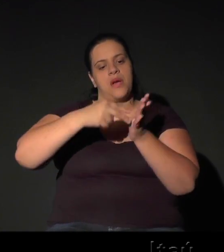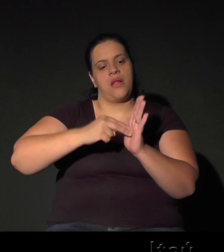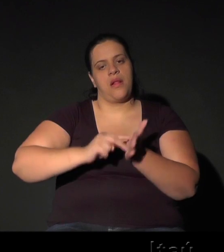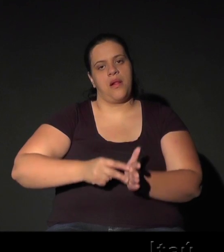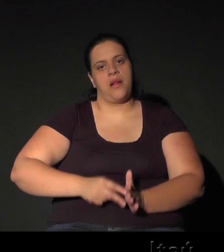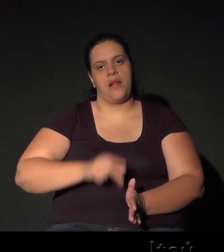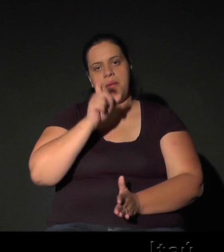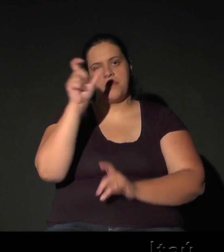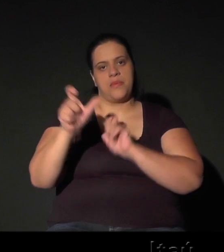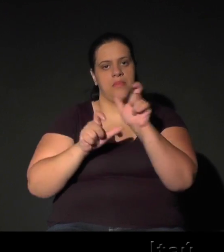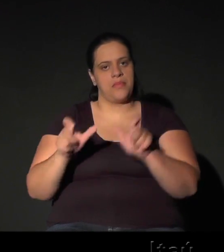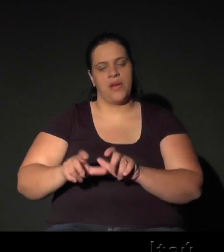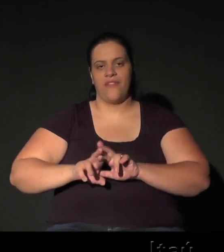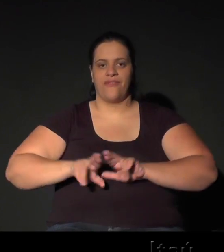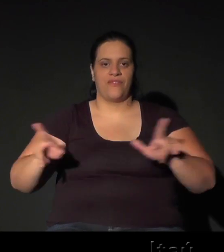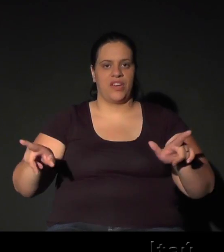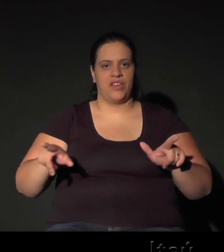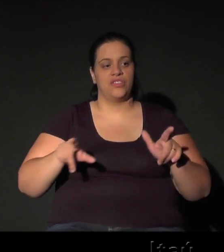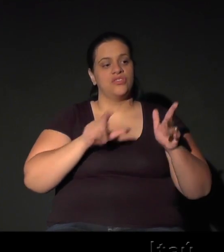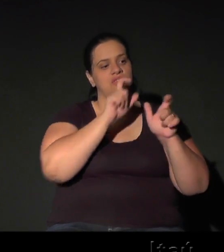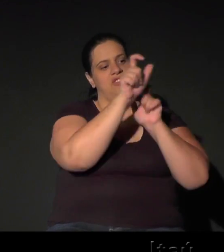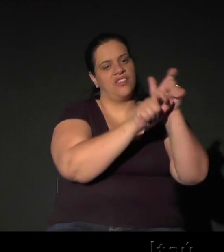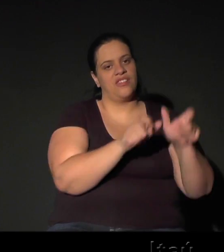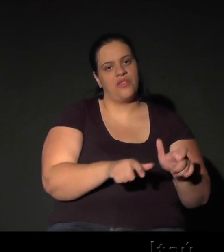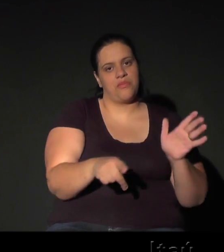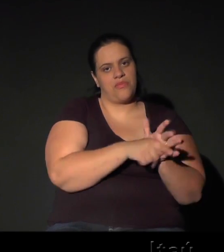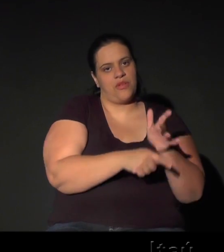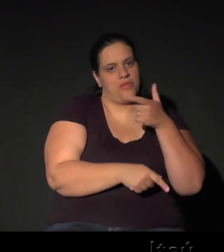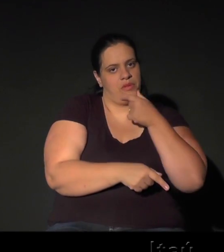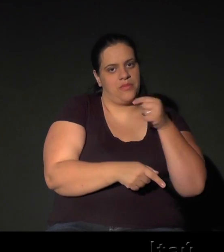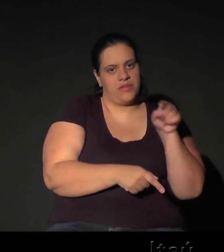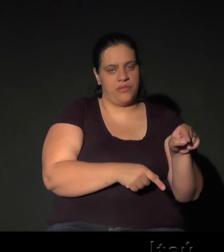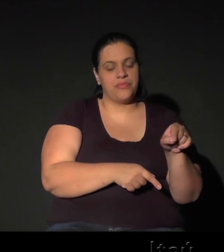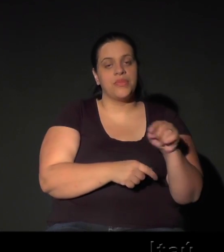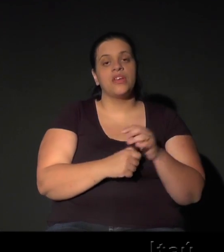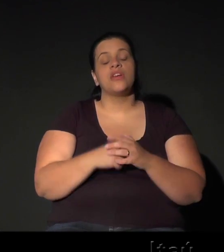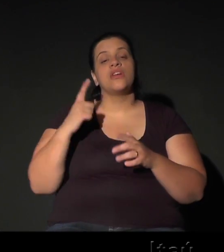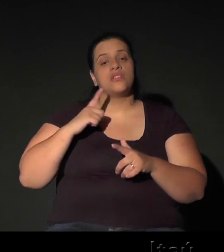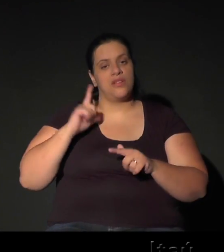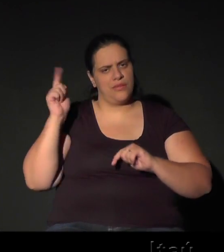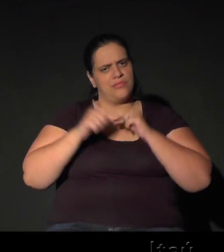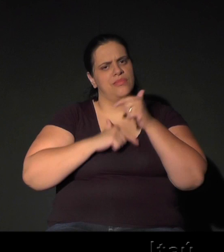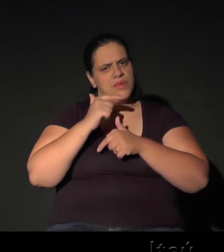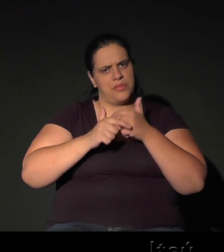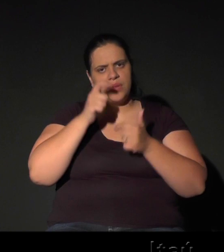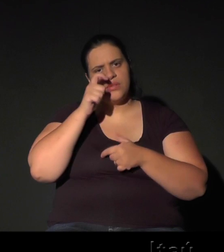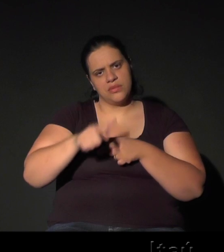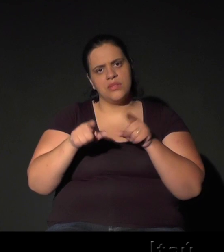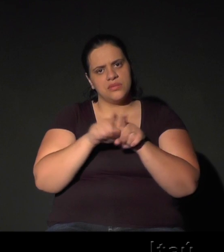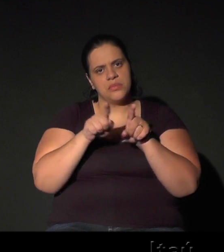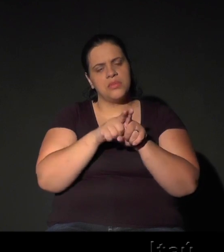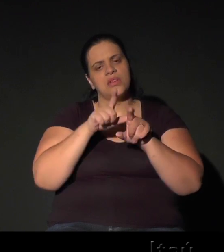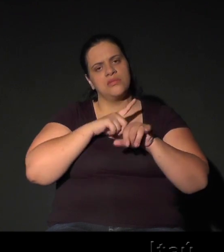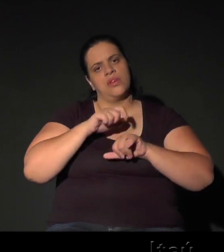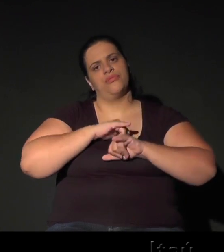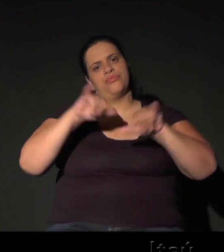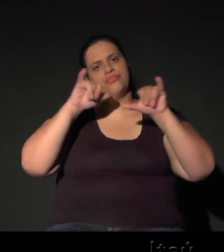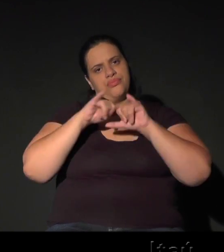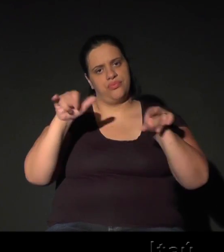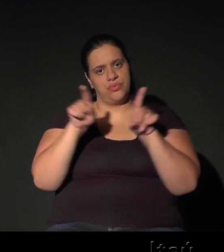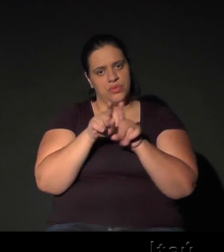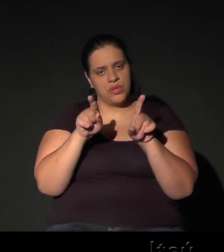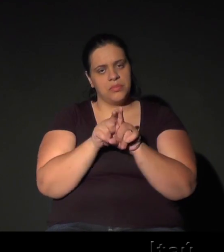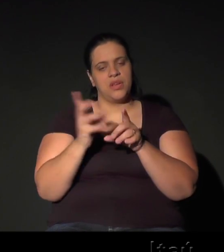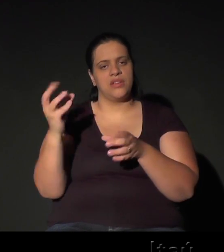absolutamente diferente do campo semântico eh masculino esse esse trabalho também é interessante tá publicado na de novo